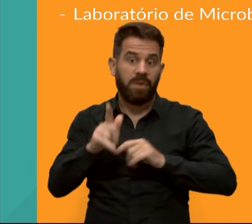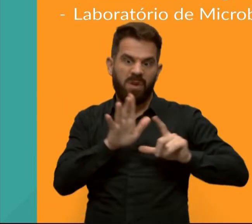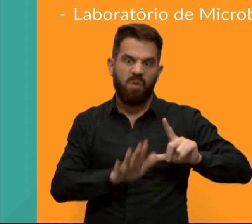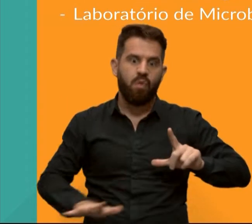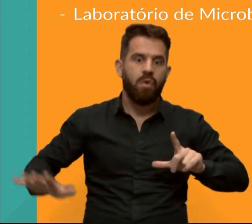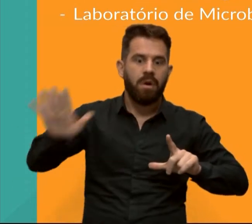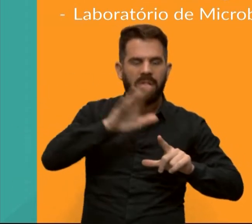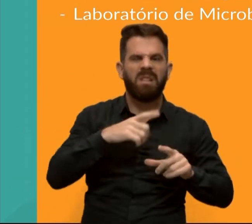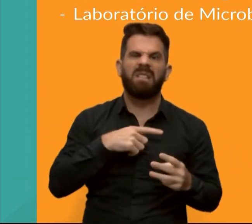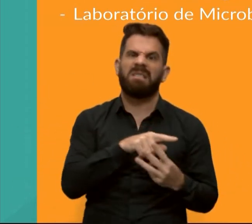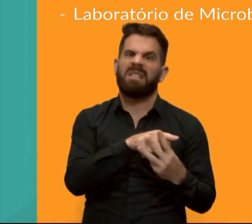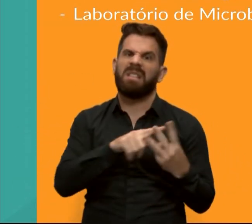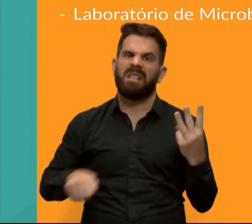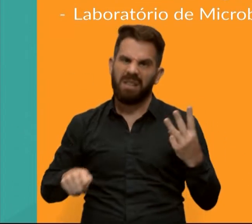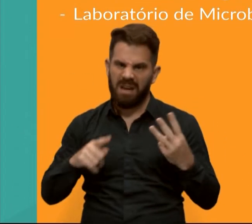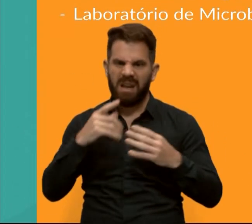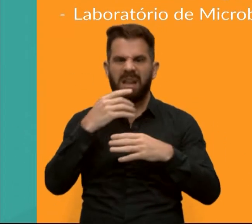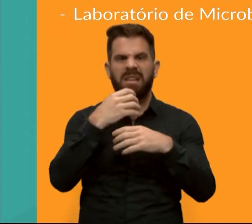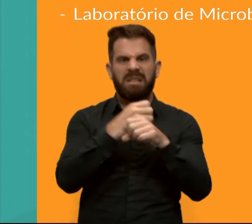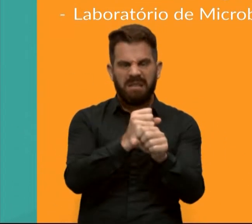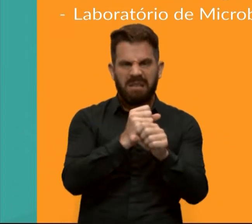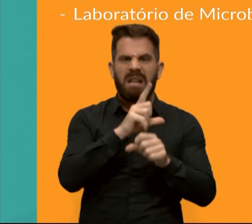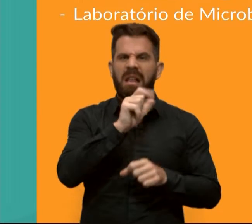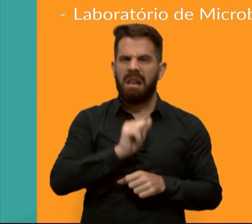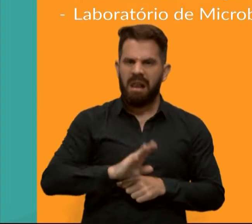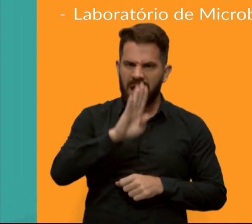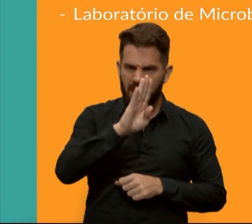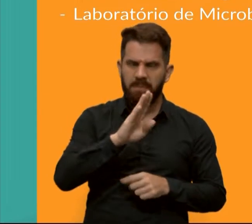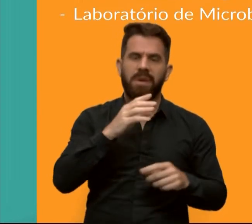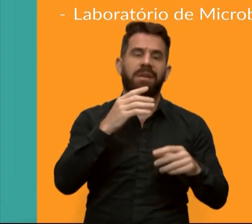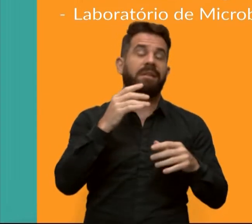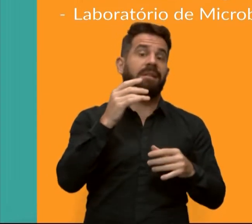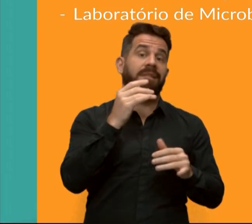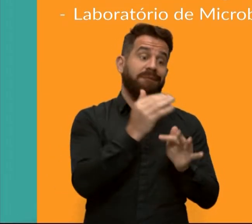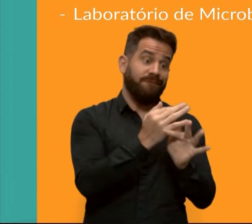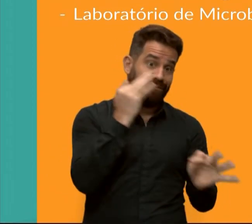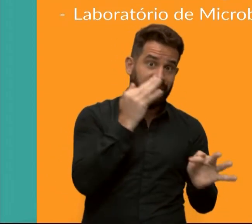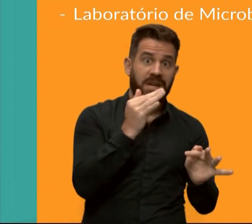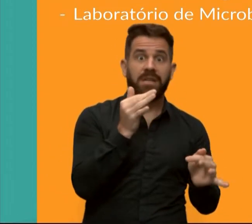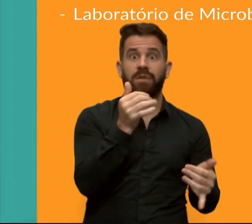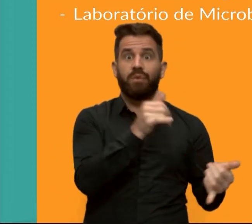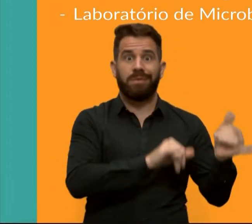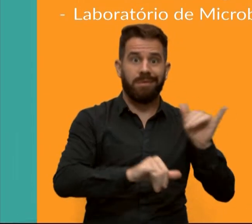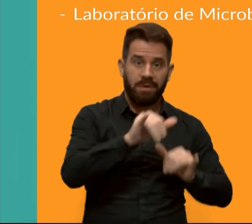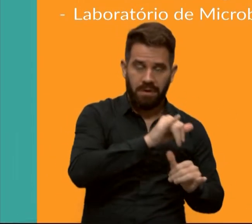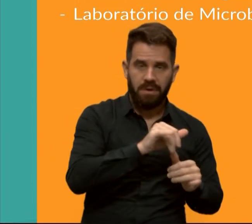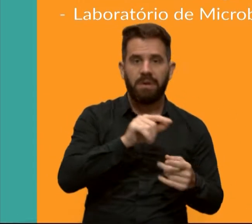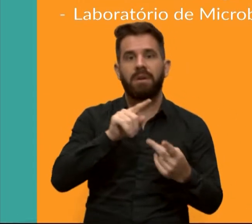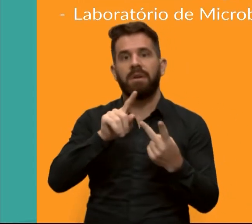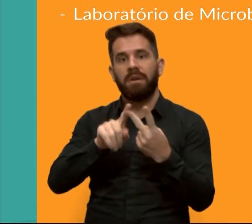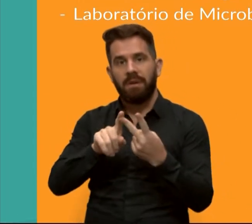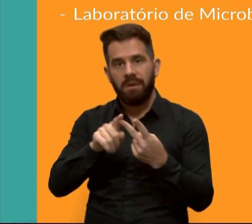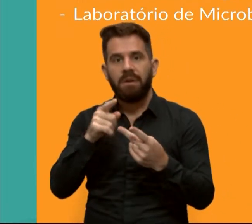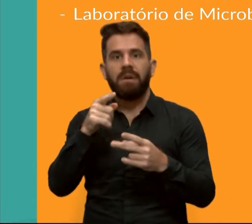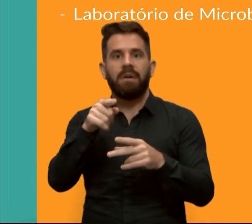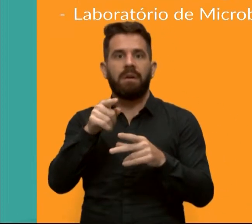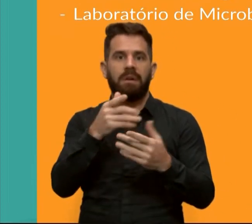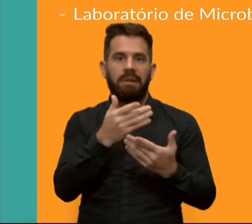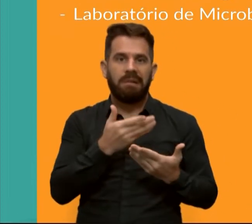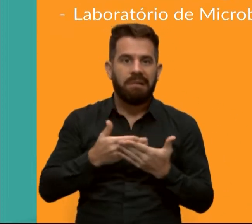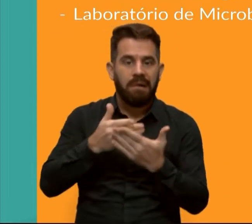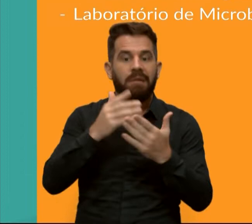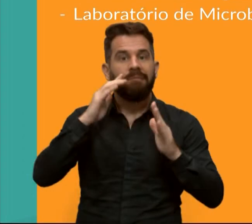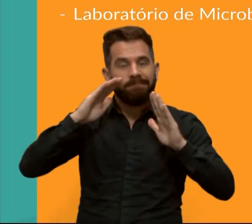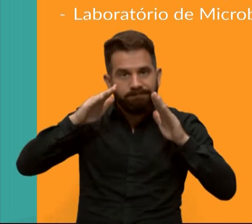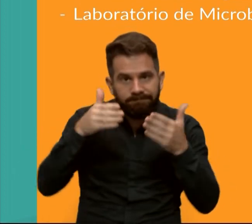O Laboratório Físico-Químico, o Laboratório para Ensaio de Tratabilidade de